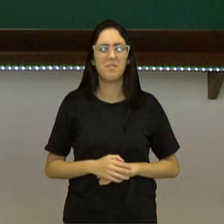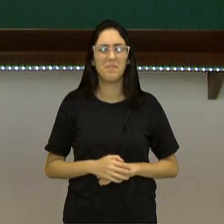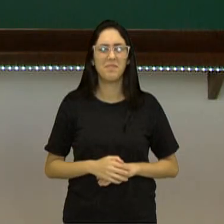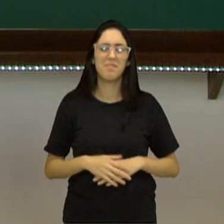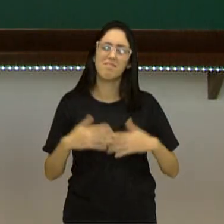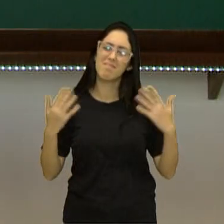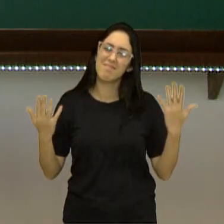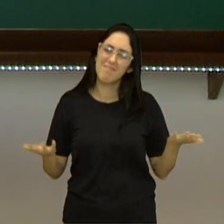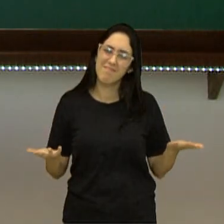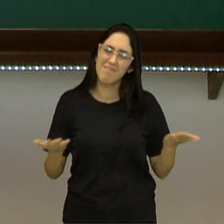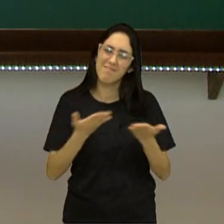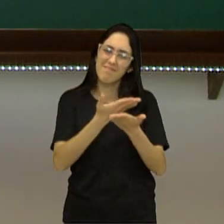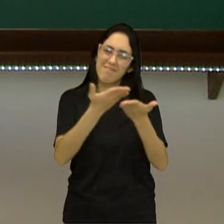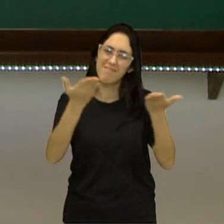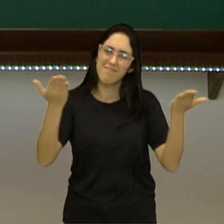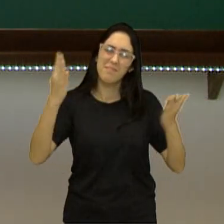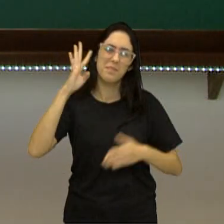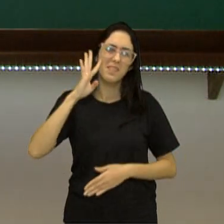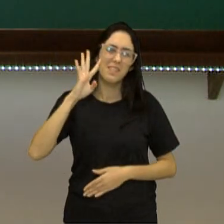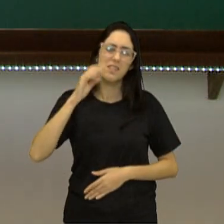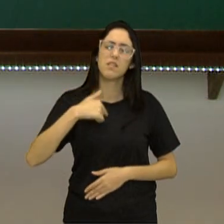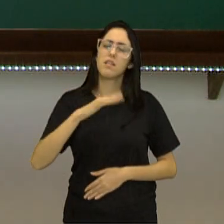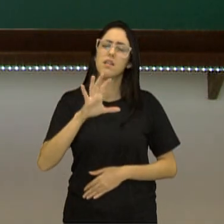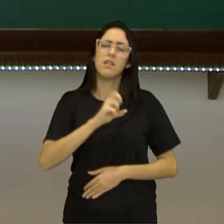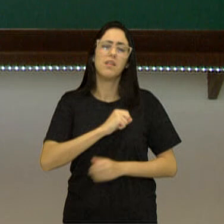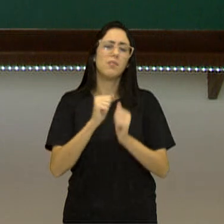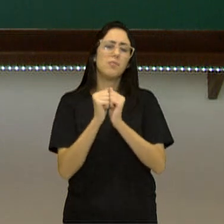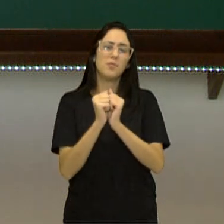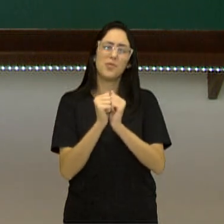Meus queridos e minhas queridas, adorei ficar com